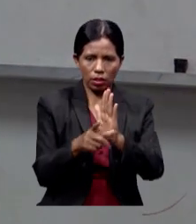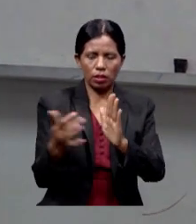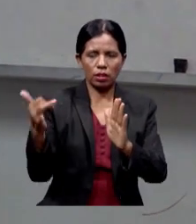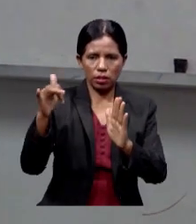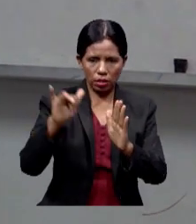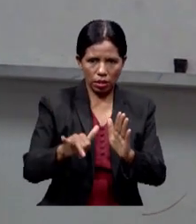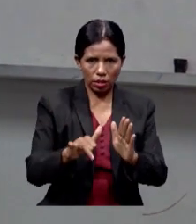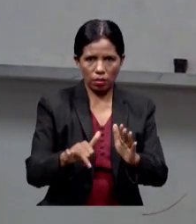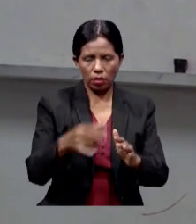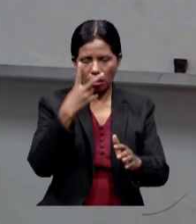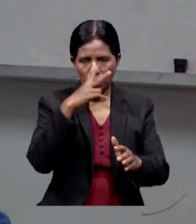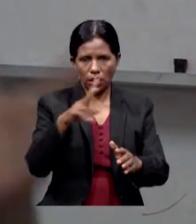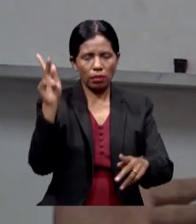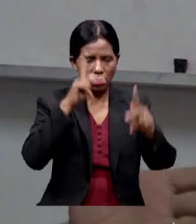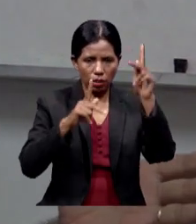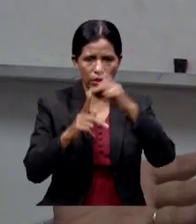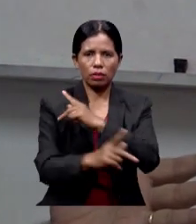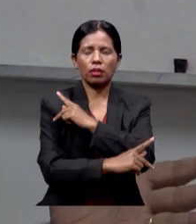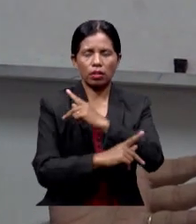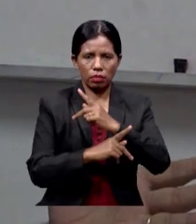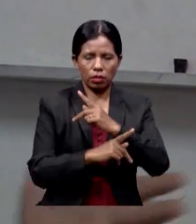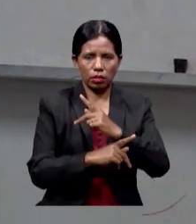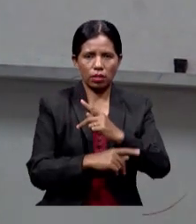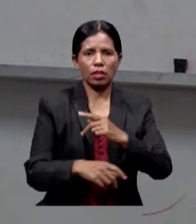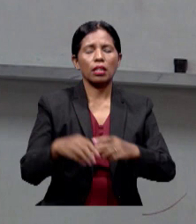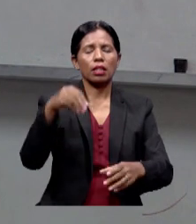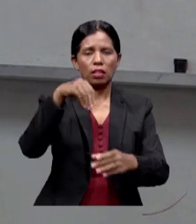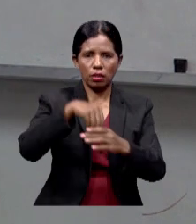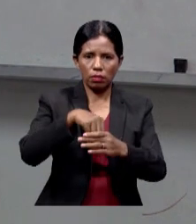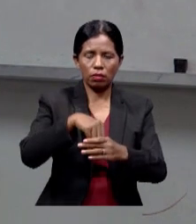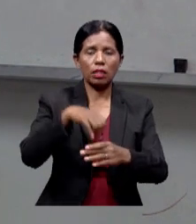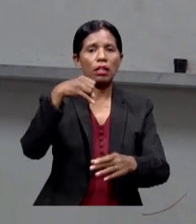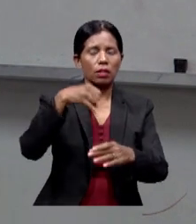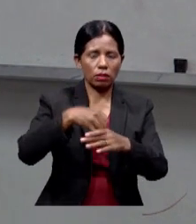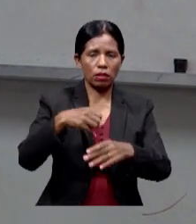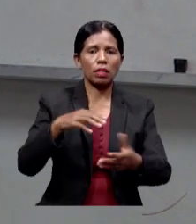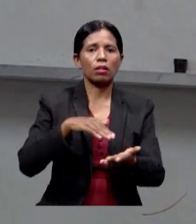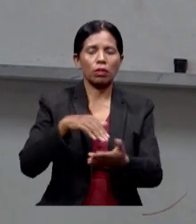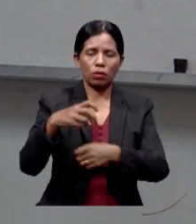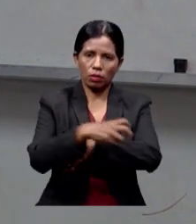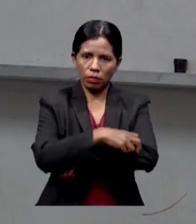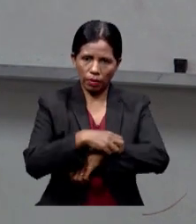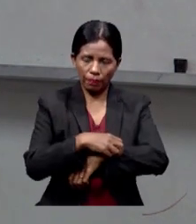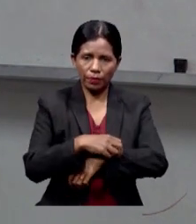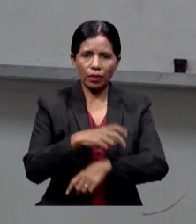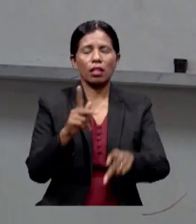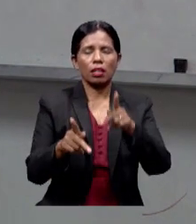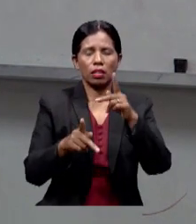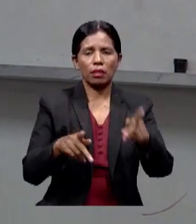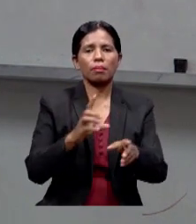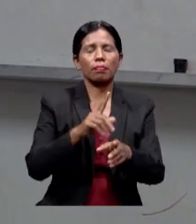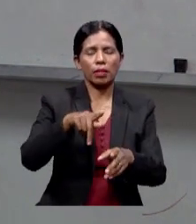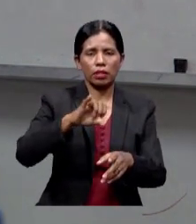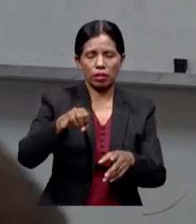ba caso crime sira, inclui corrupção. Se procurador ida, simo salário